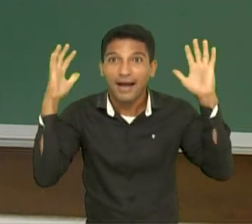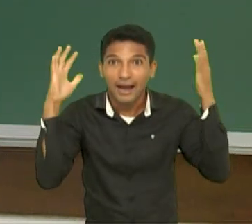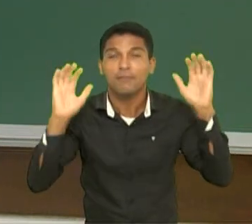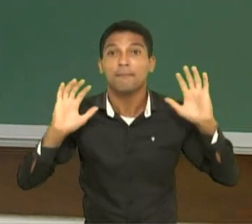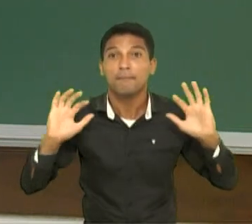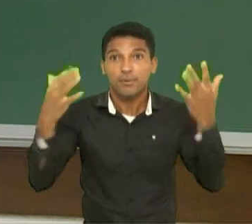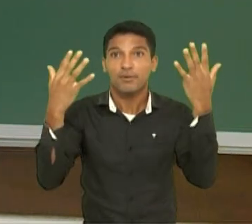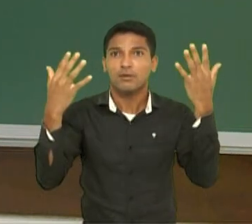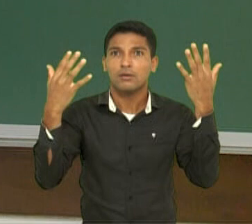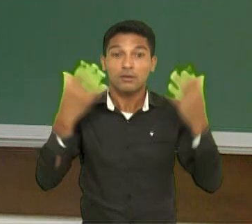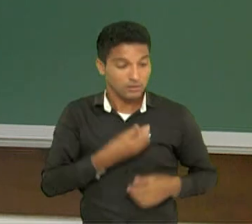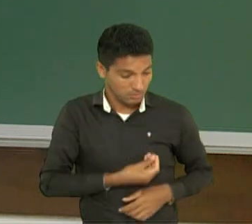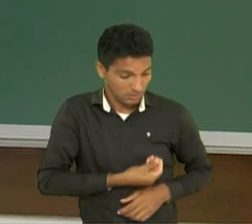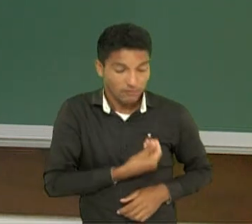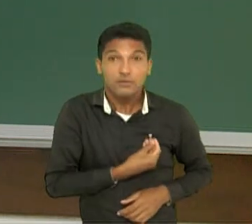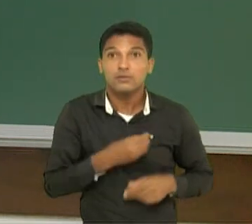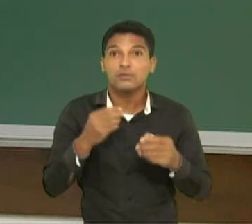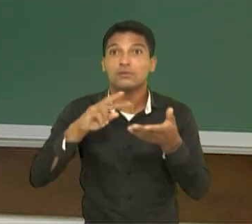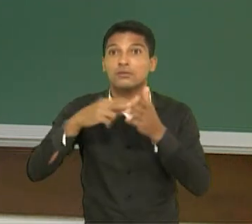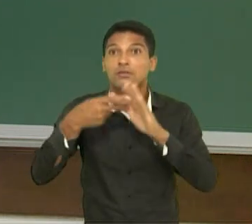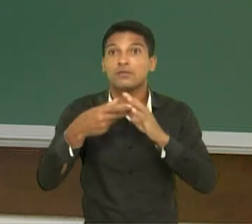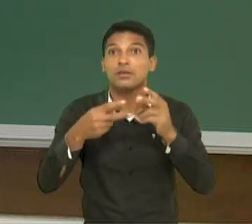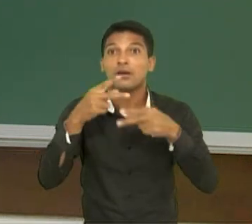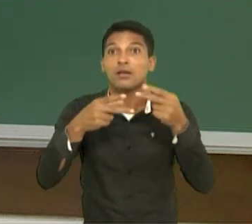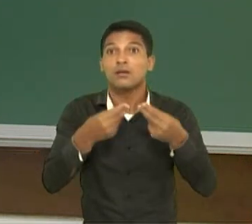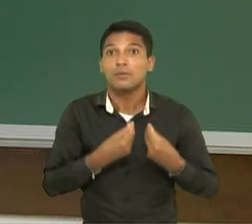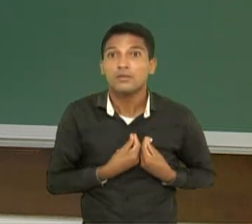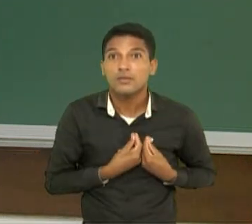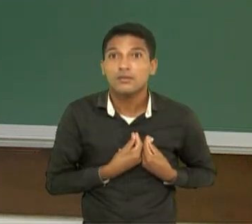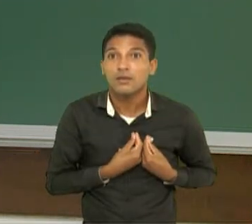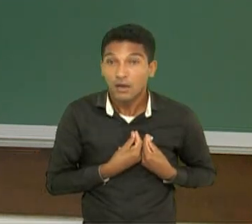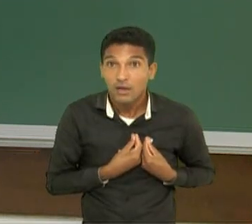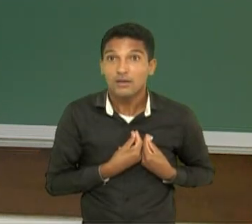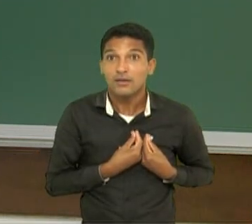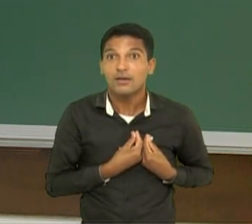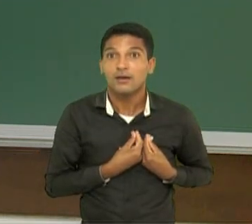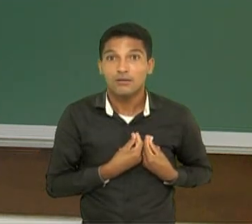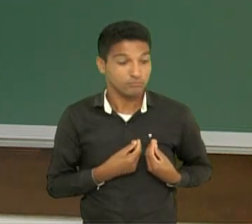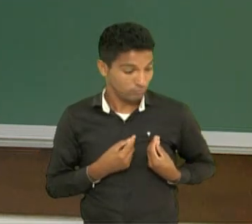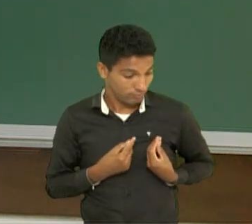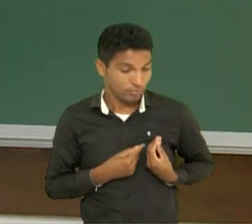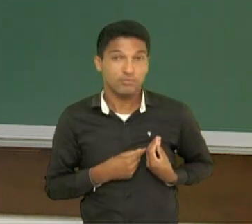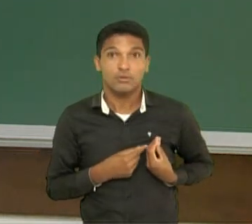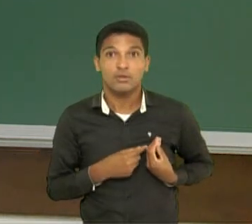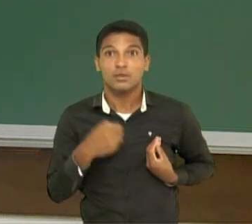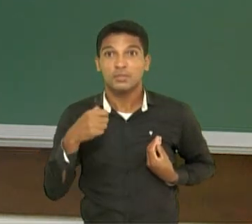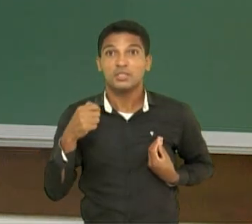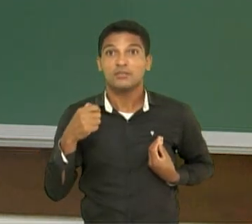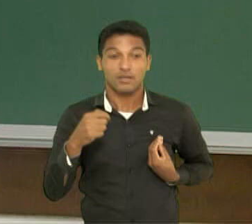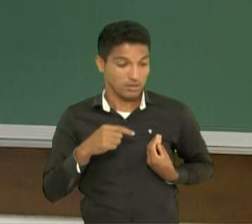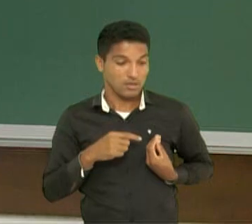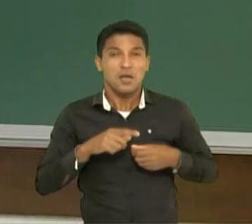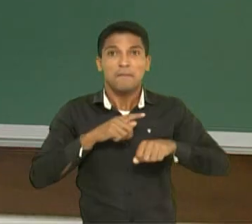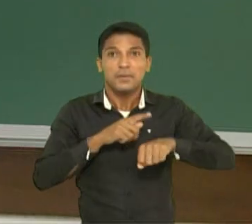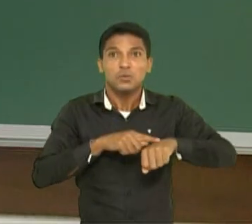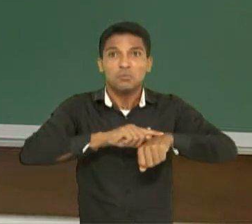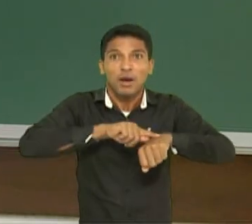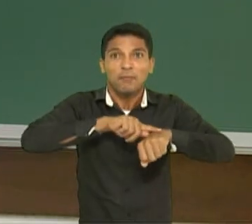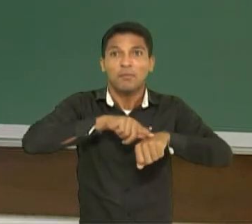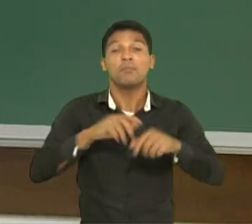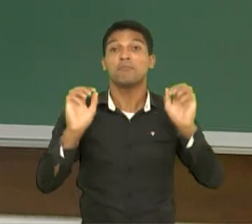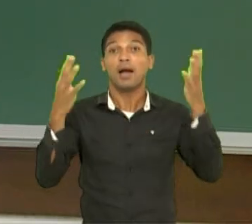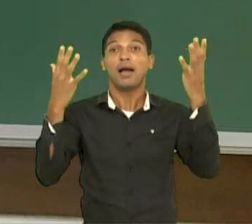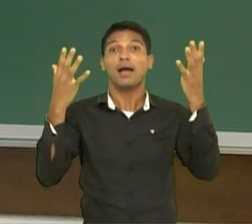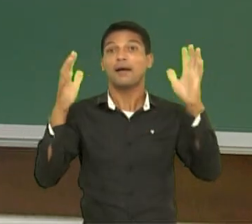cada minuto que nós estamos vivos tem que ser celebrado como uma grandiosa festa. As festas